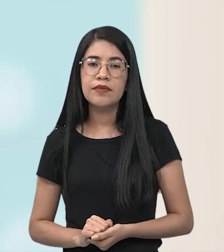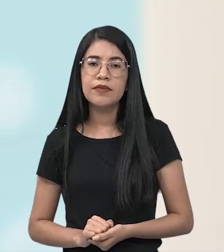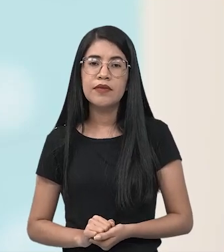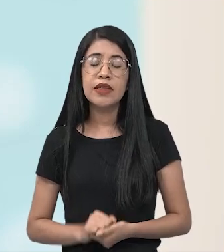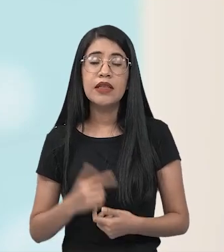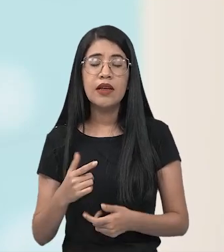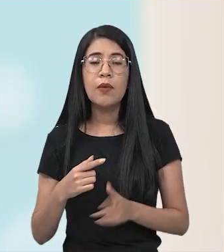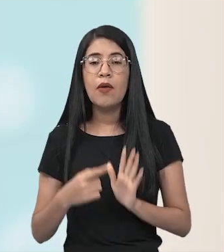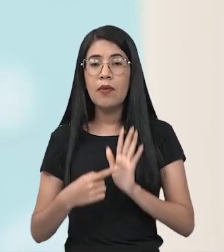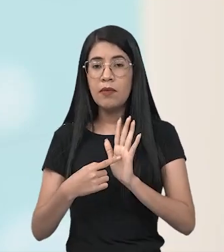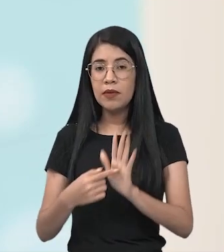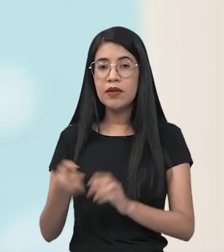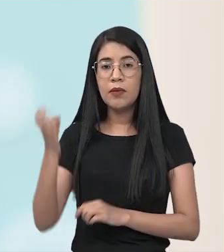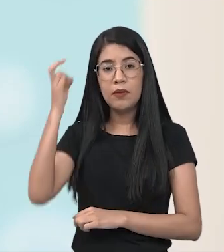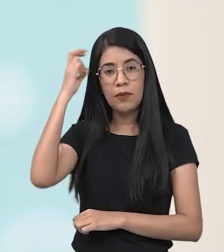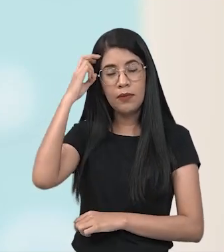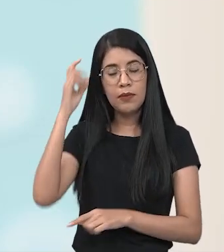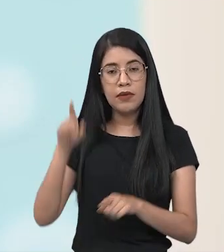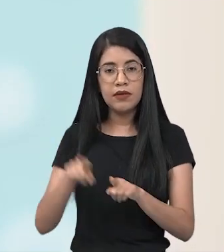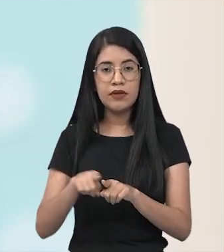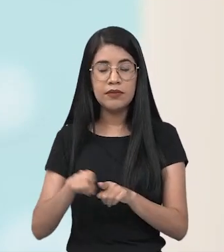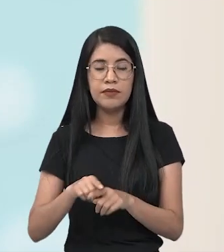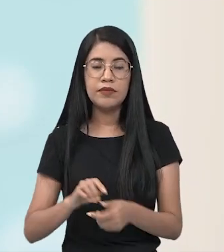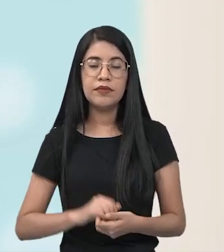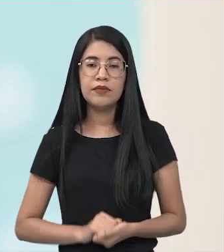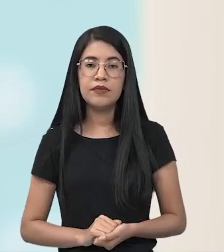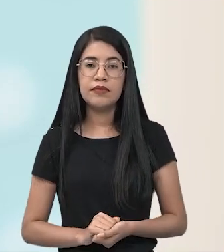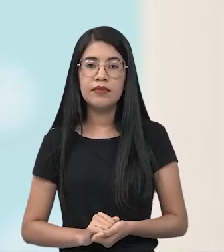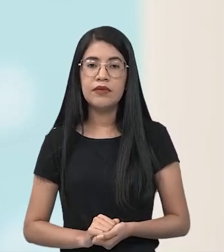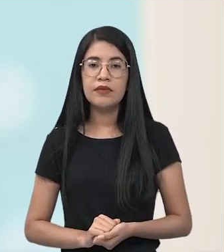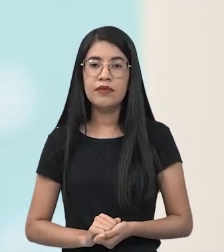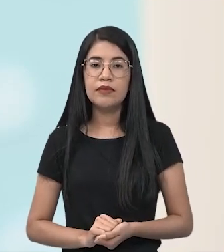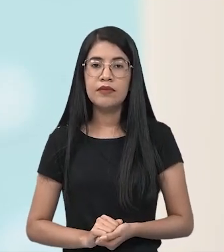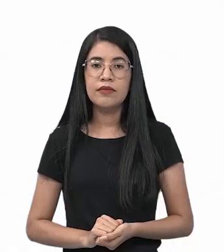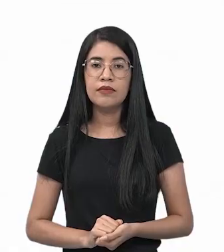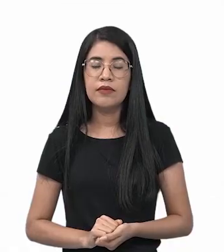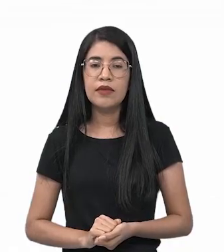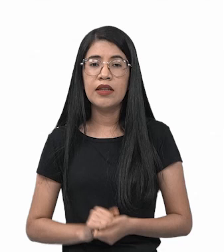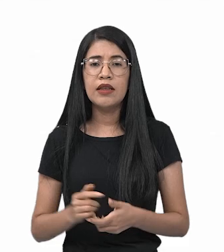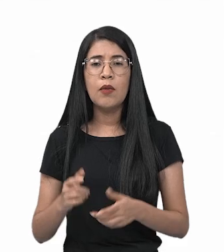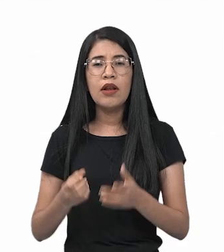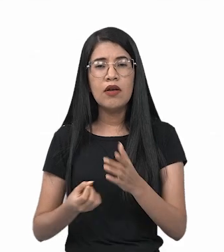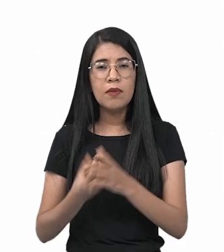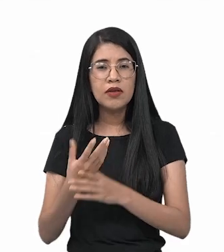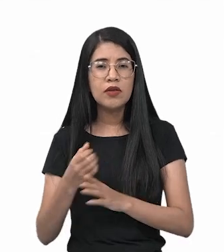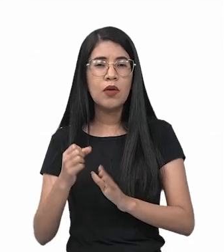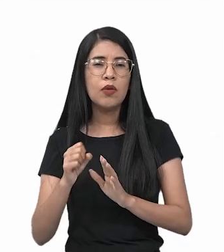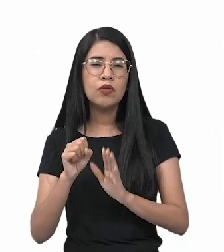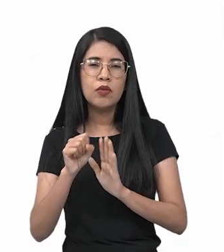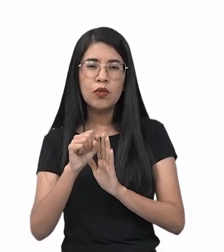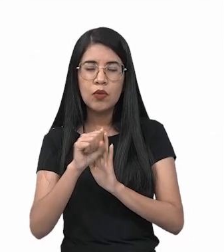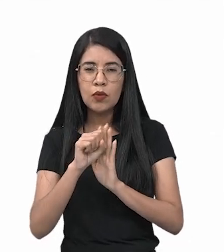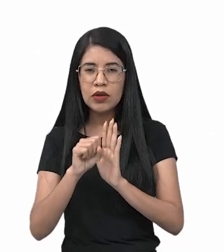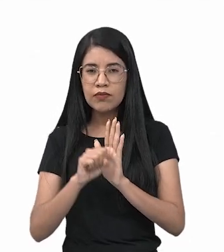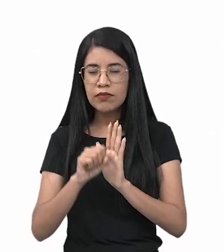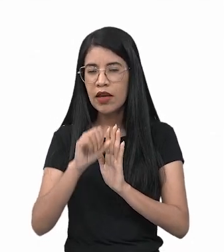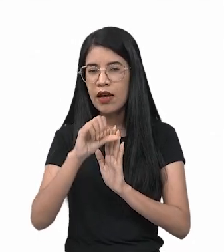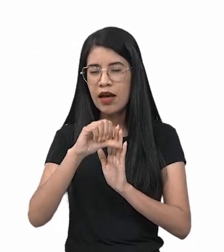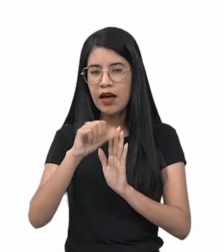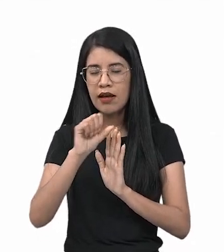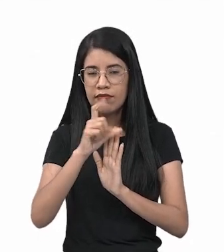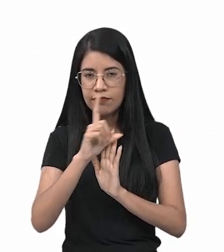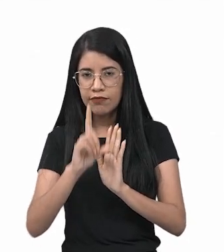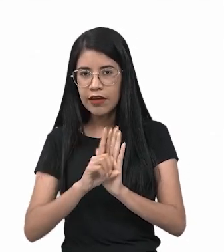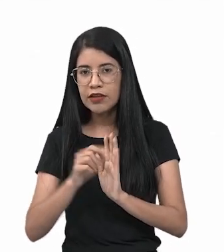uma manifestação cultural. O hip hop é um movimento cultural que surgiu no início da década de